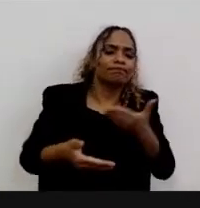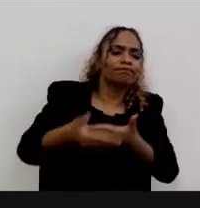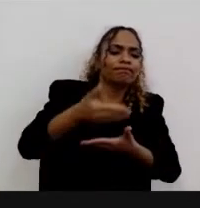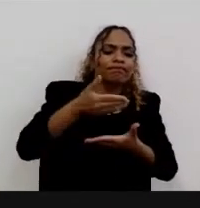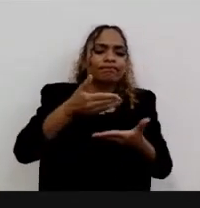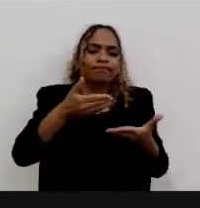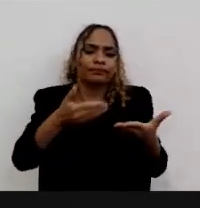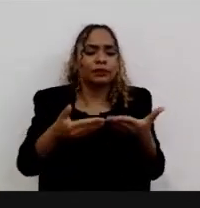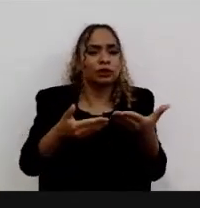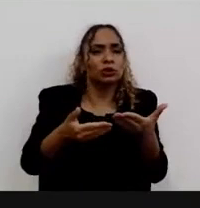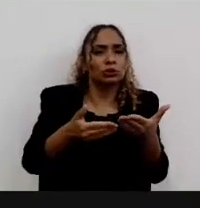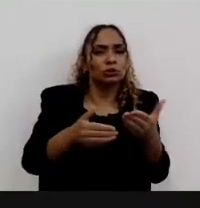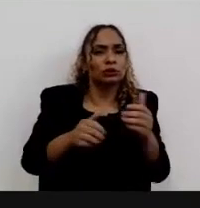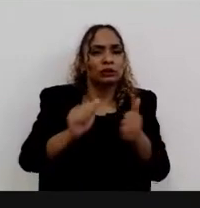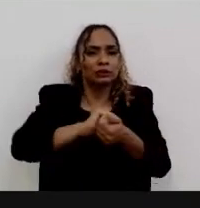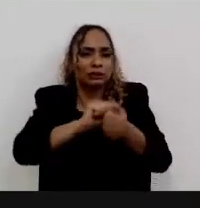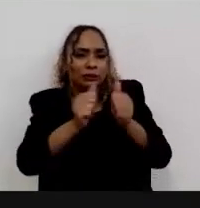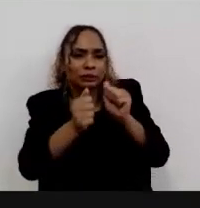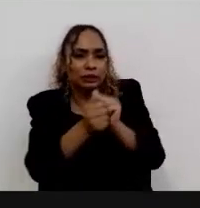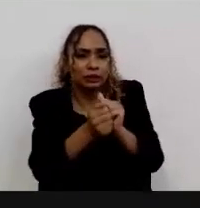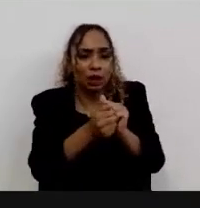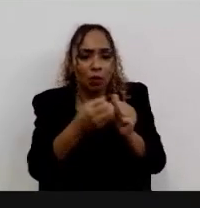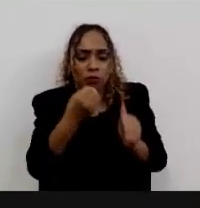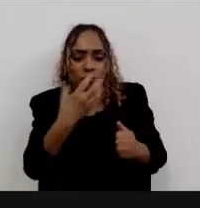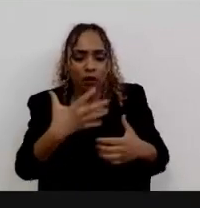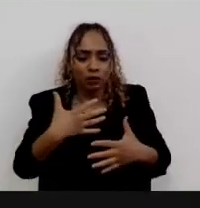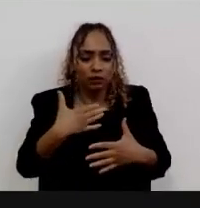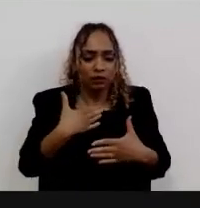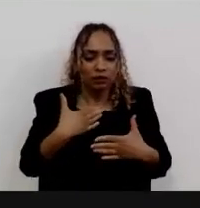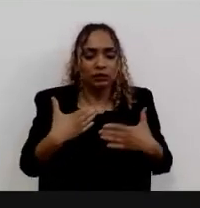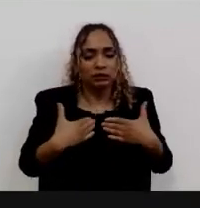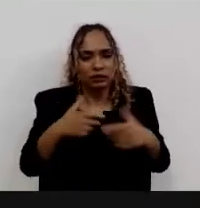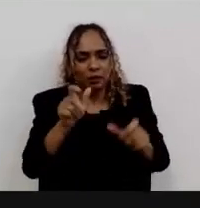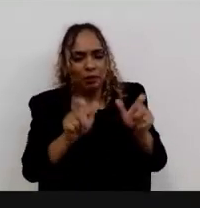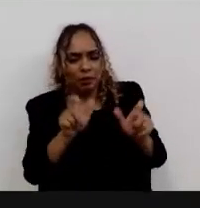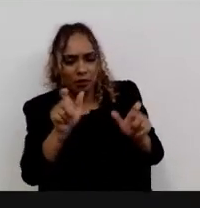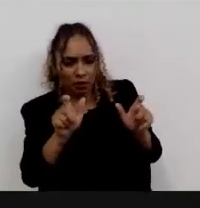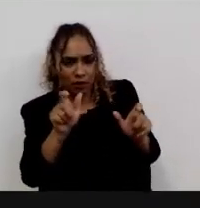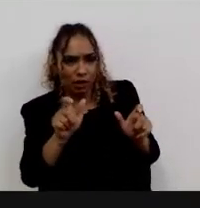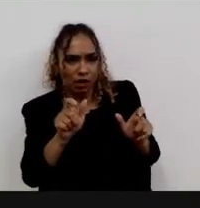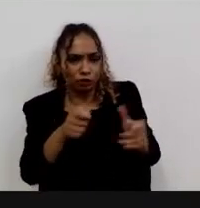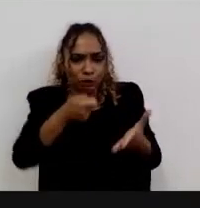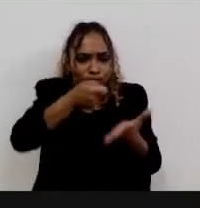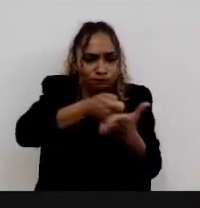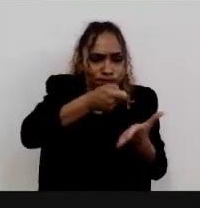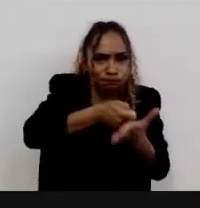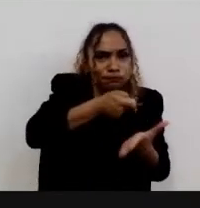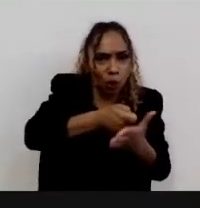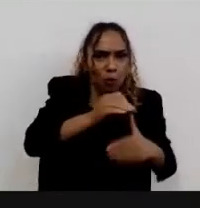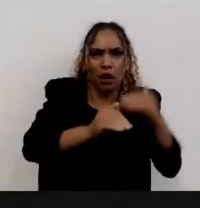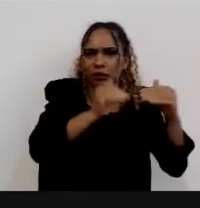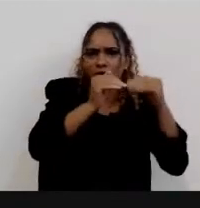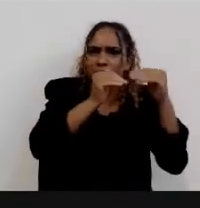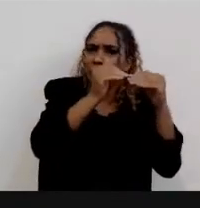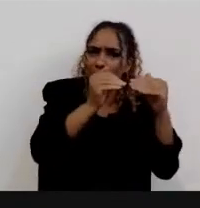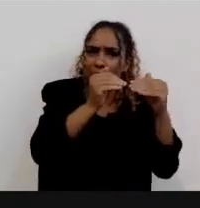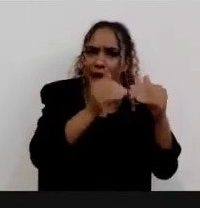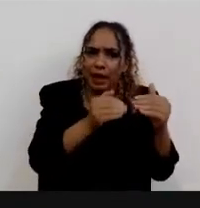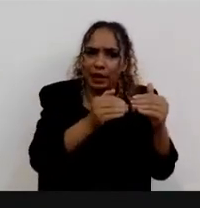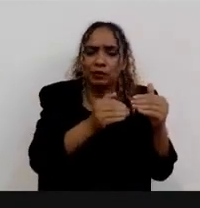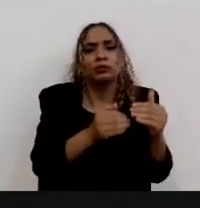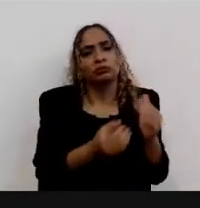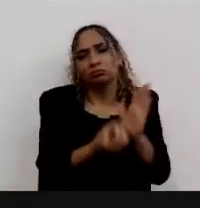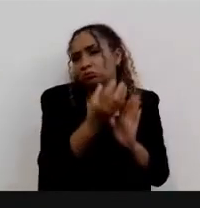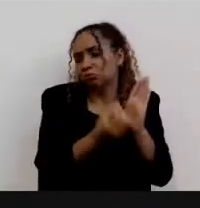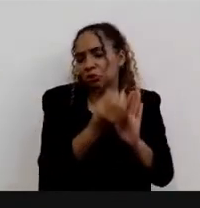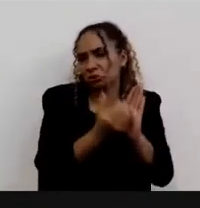novos contextos à melhoria do bem-estar dos indivíduos. Não adianta a gente só cobrar a melhoria do desempenho, produtividade cada vez